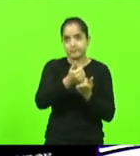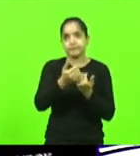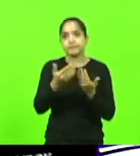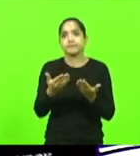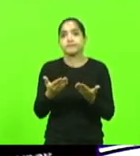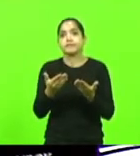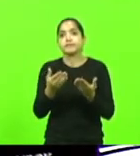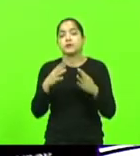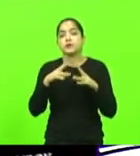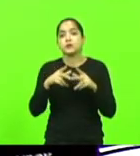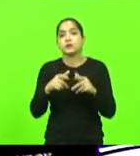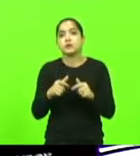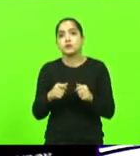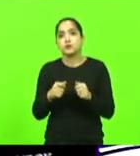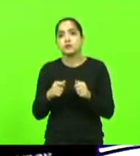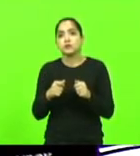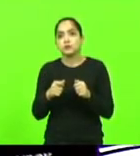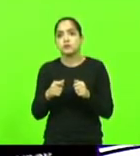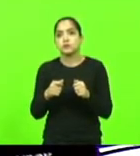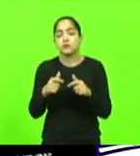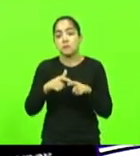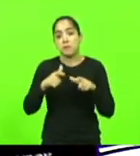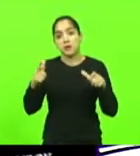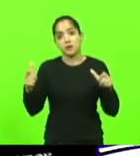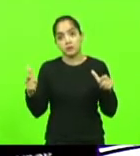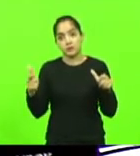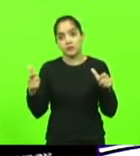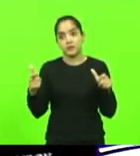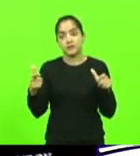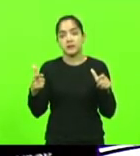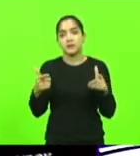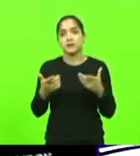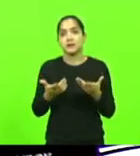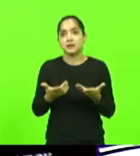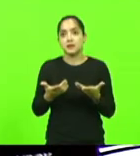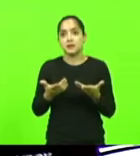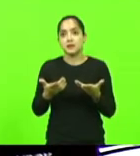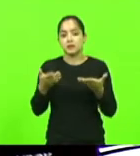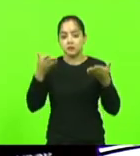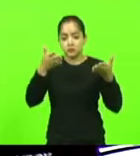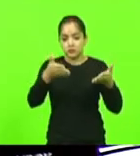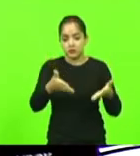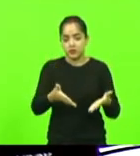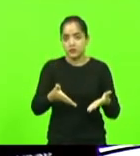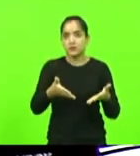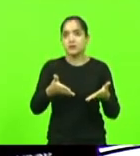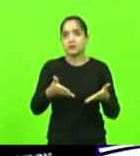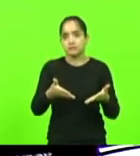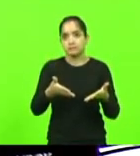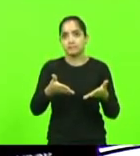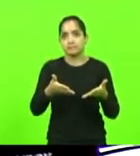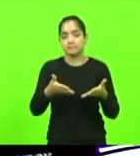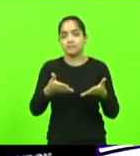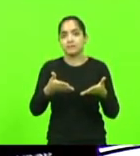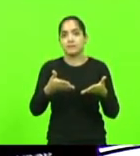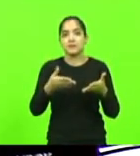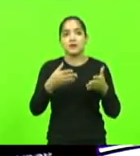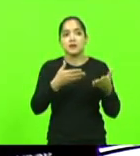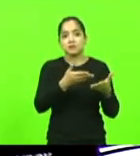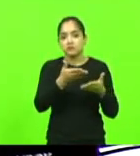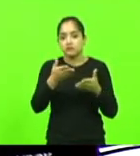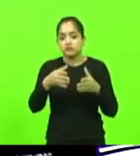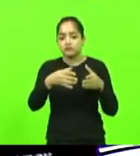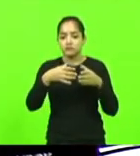todos nós, ou a grande maioria, pelo menos, chega a esta casa com a somatória do